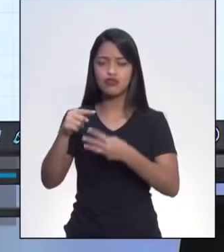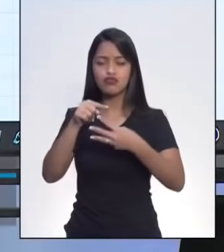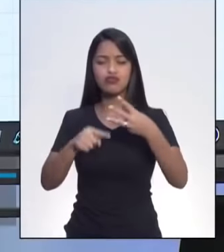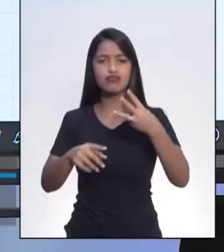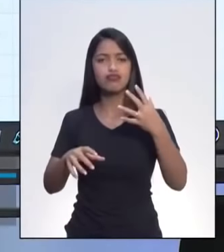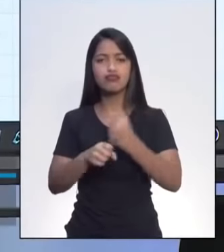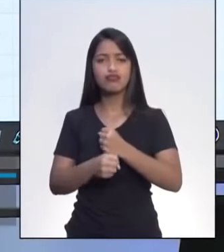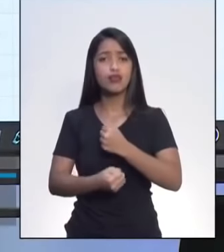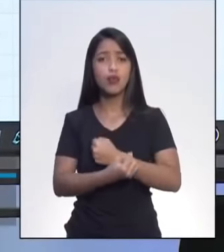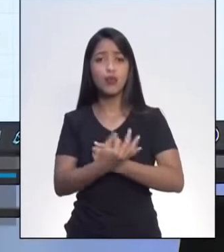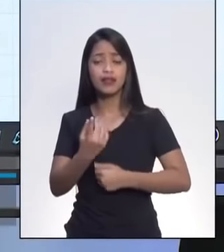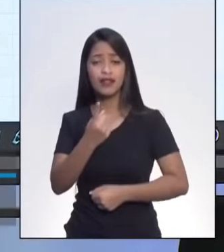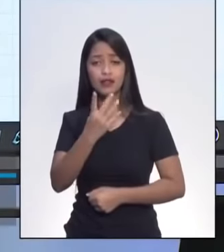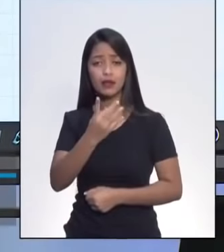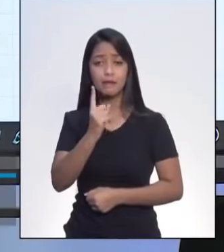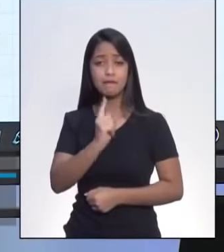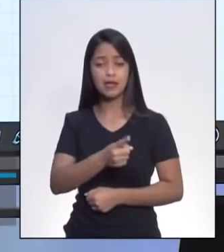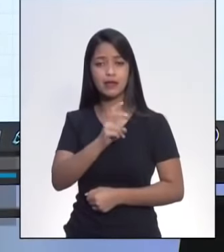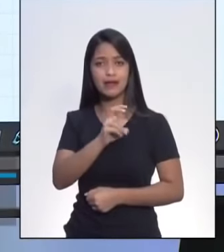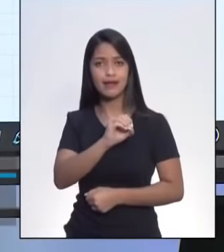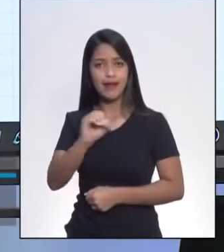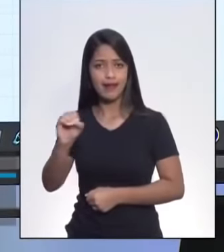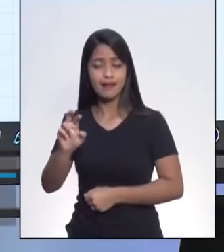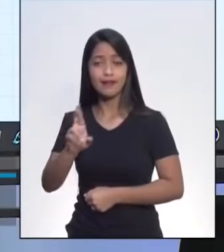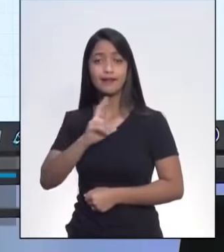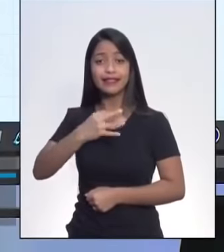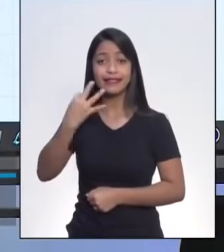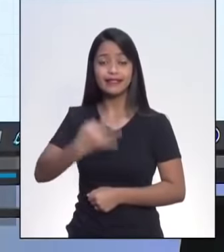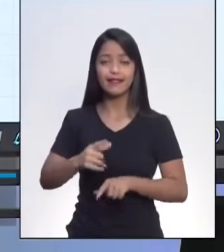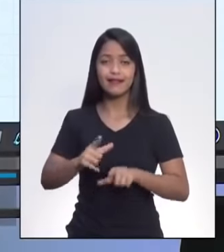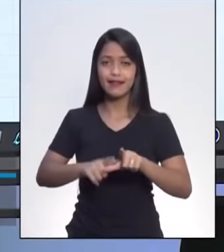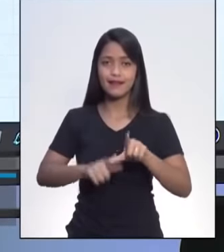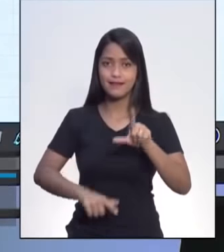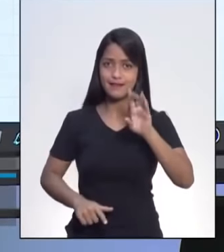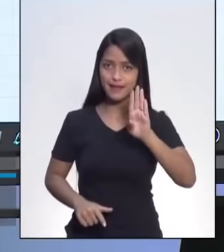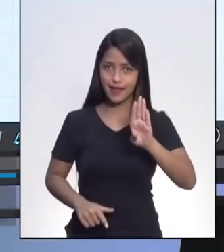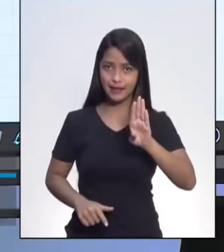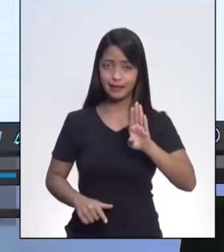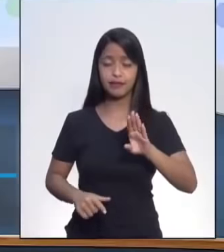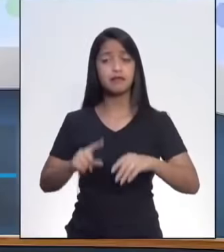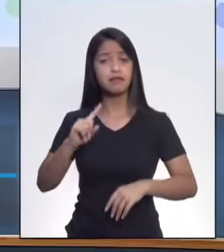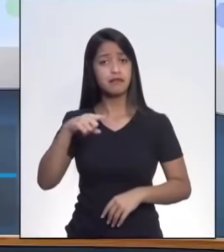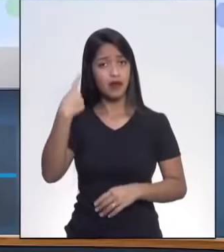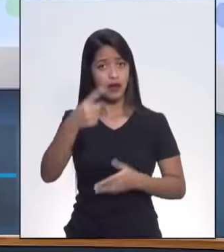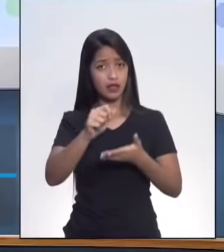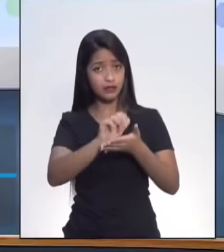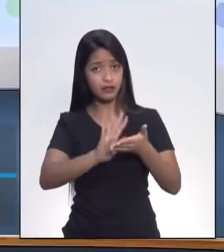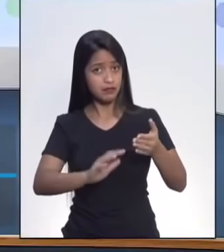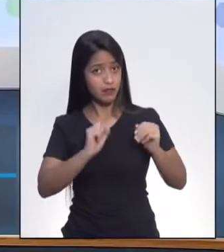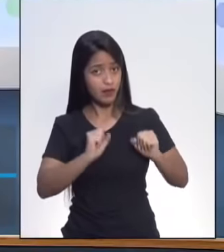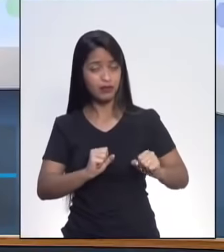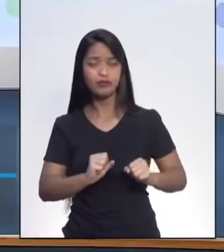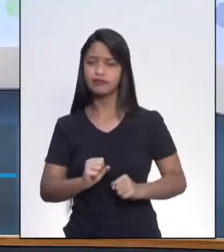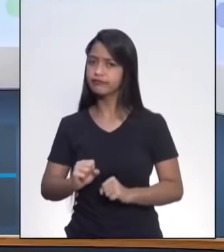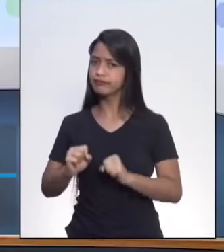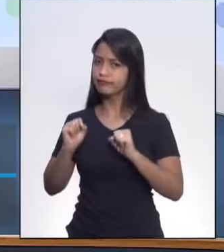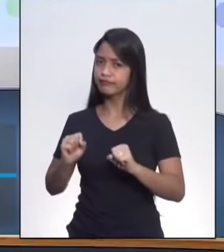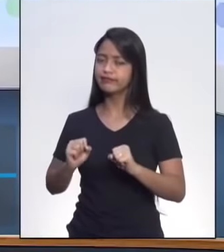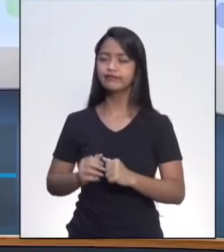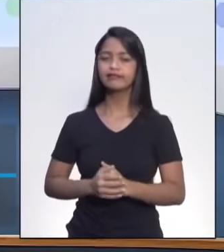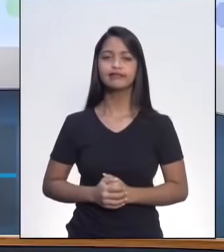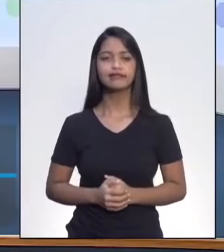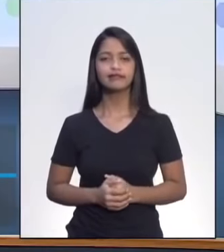14.500 peças doadas. Alternativa B, Alessandra. Podemos ir para a próxima? Vamos nessa. Olha lá,